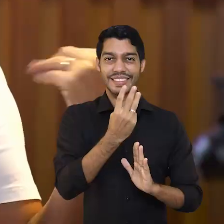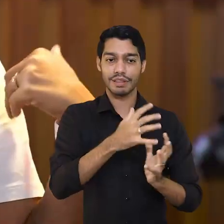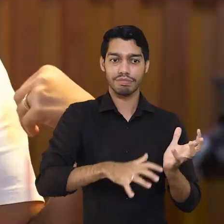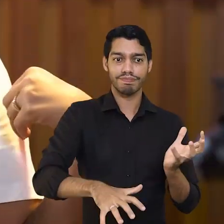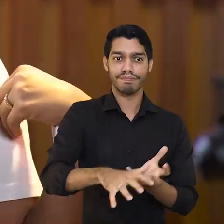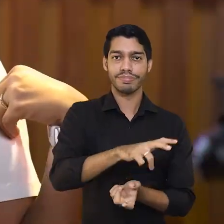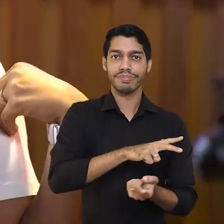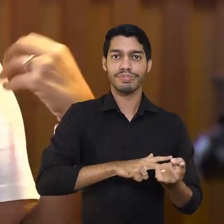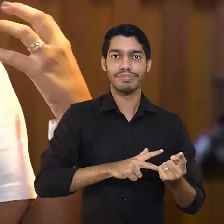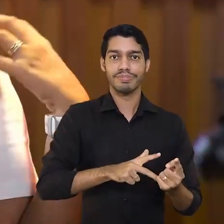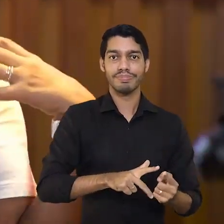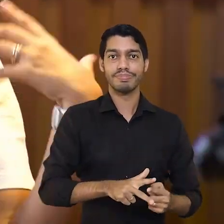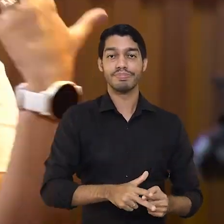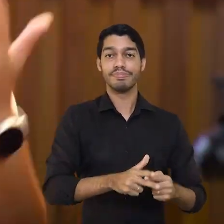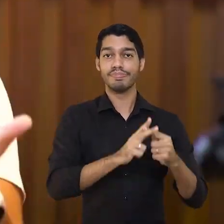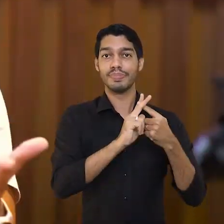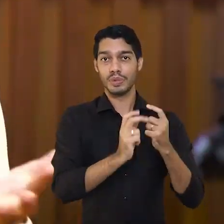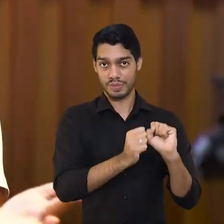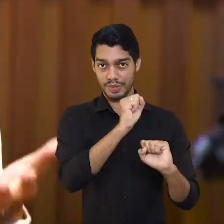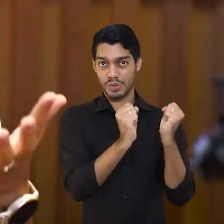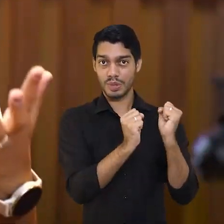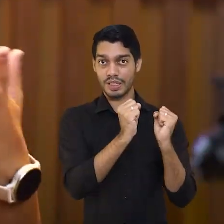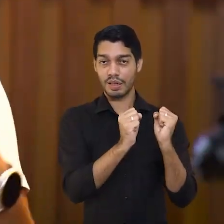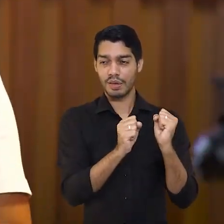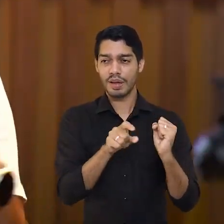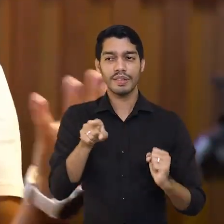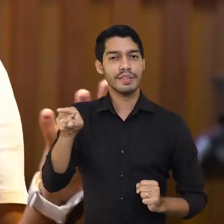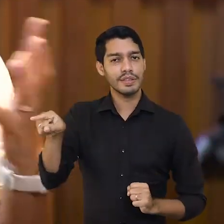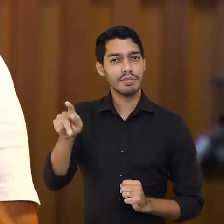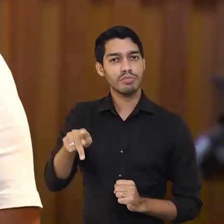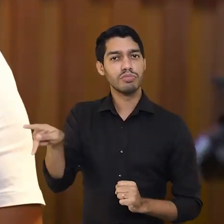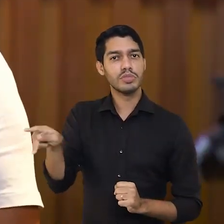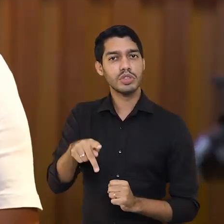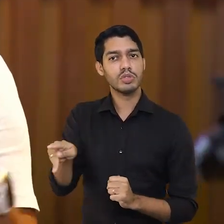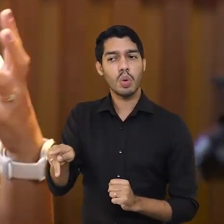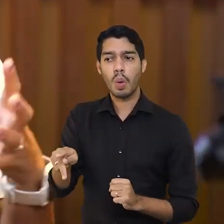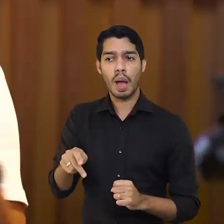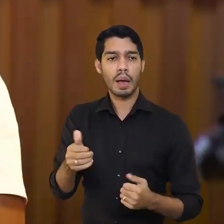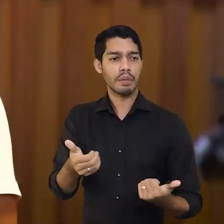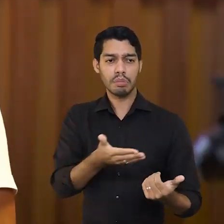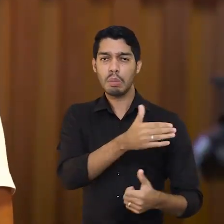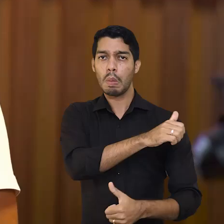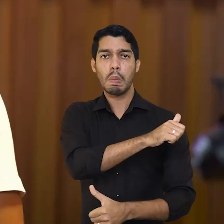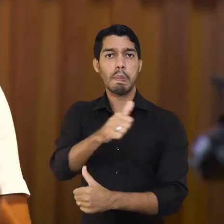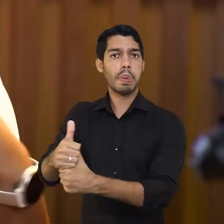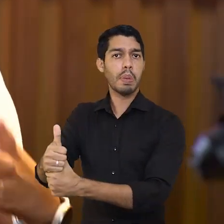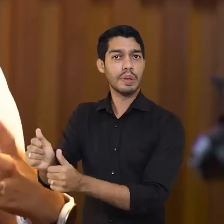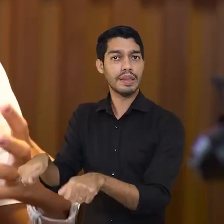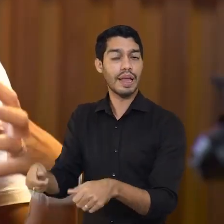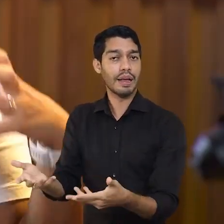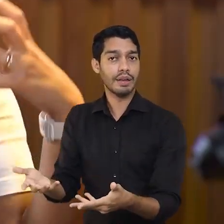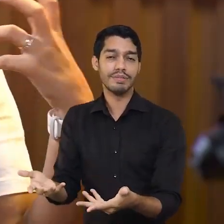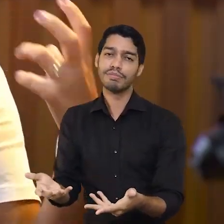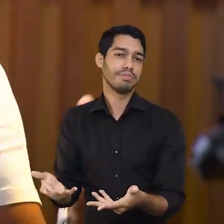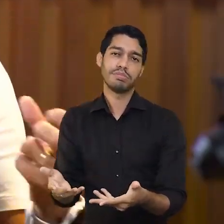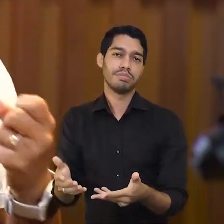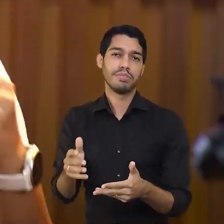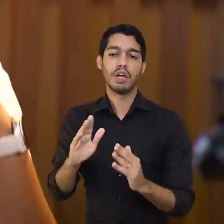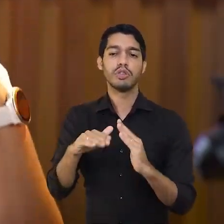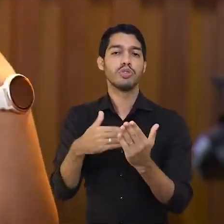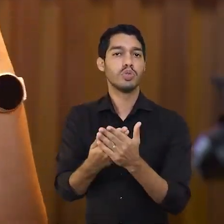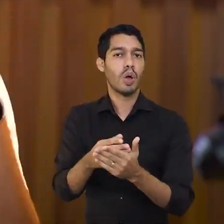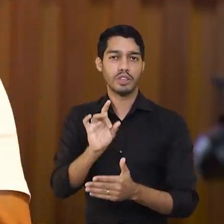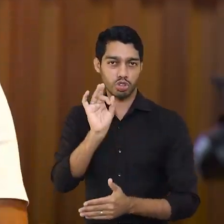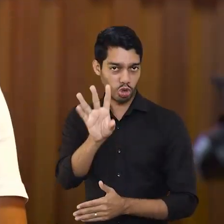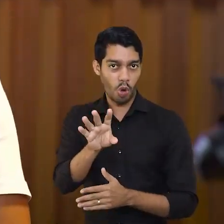Porque se o professor era um cara só para transmitir conteúdo, por que essa escola não acabou? Porque a escola não é só para isso. A escola é para você conviver, para